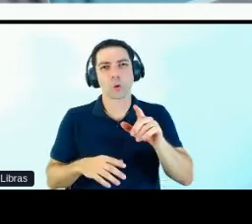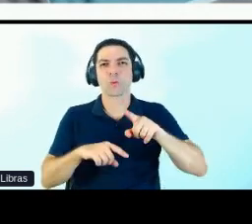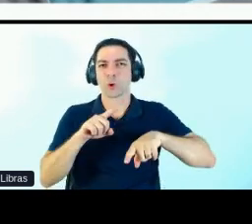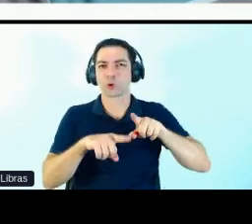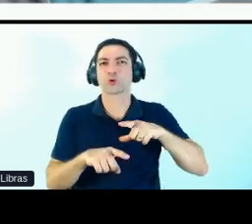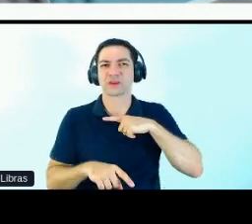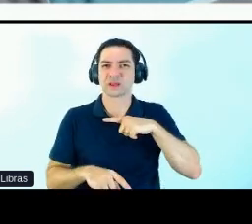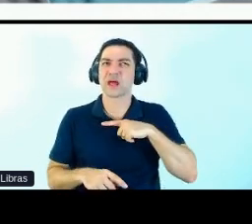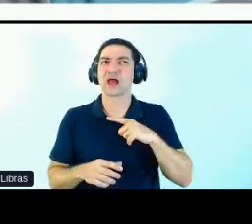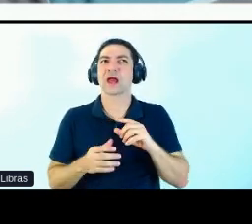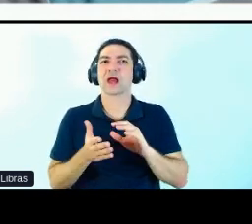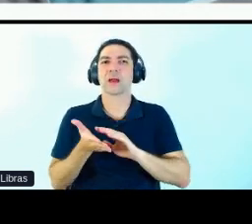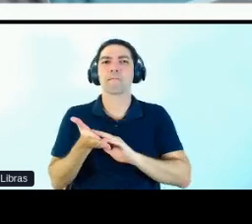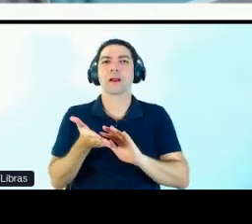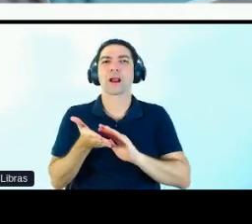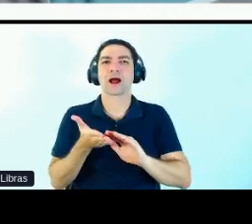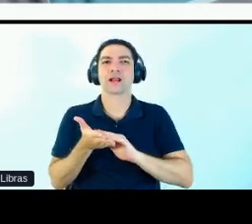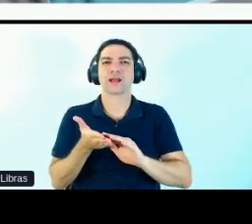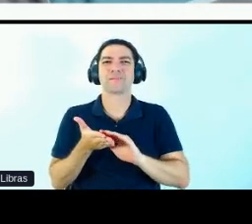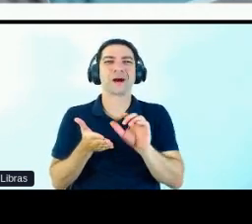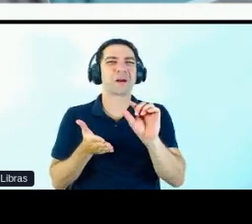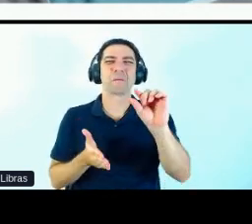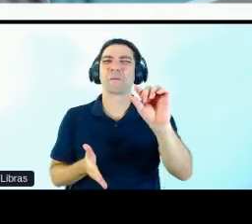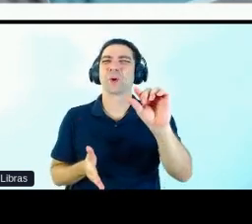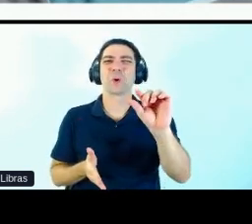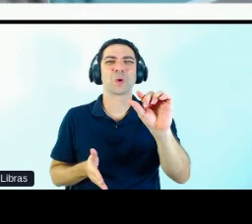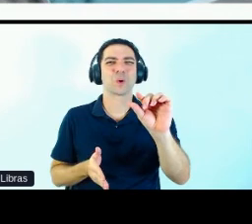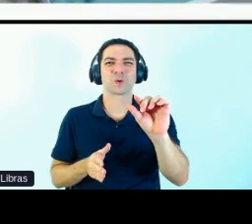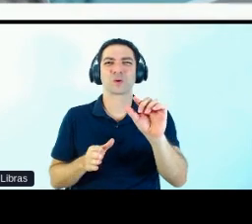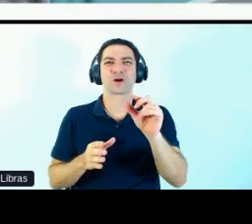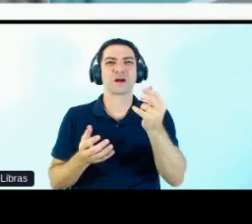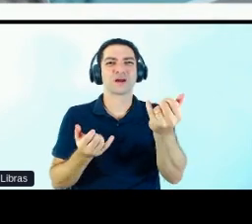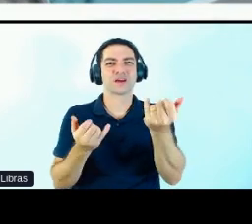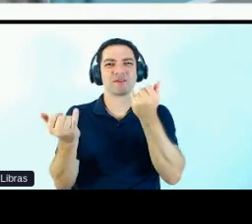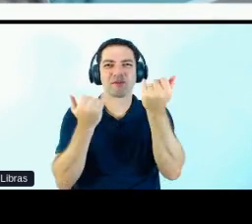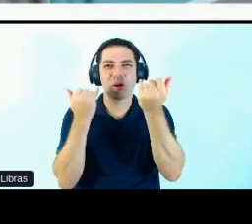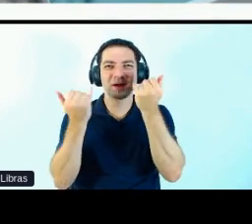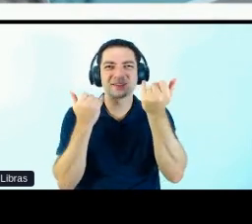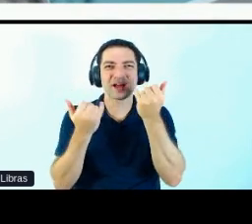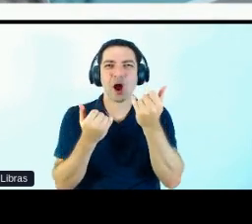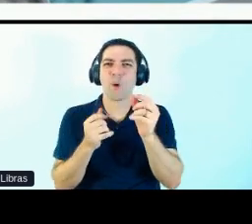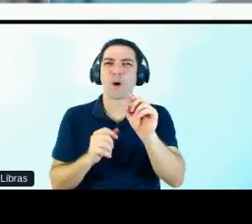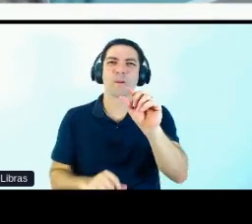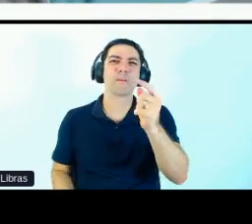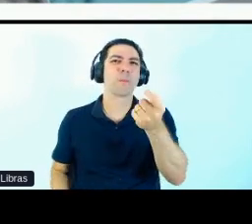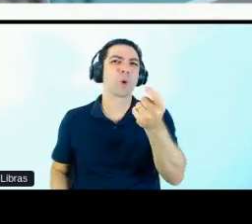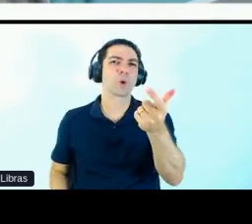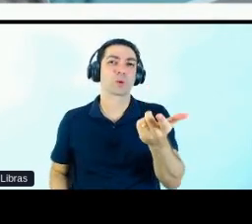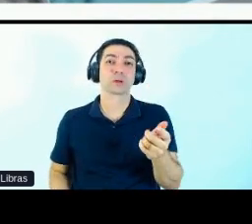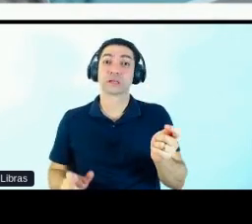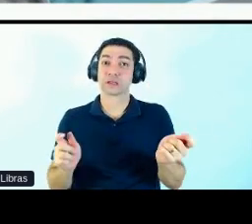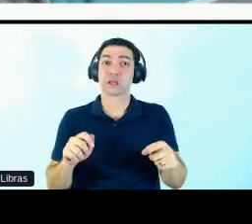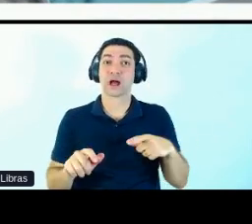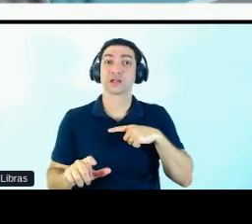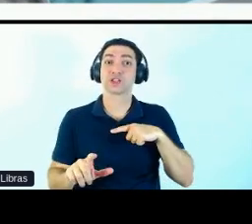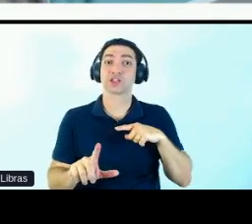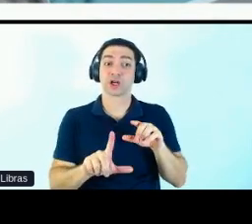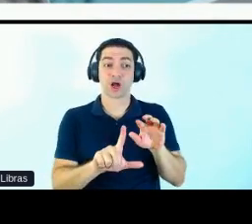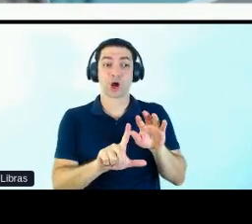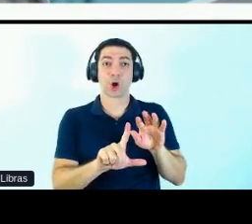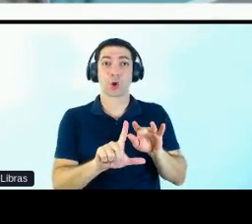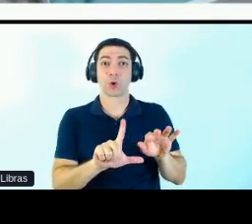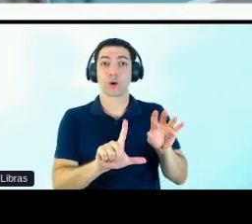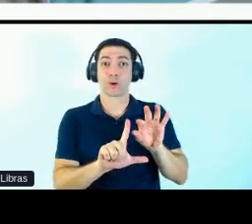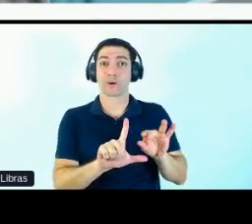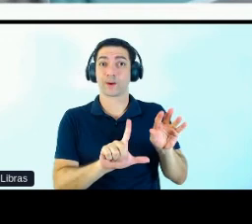algum código, né? Algum código QR para que ele conseguisse acessar ali o produto